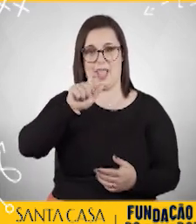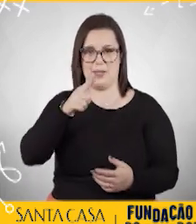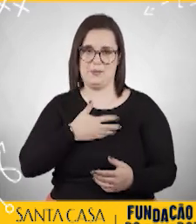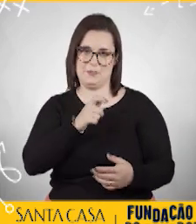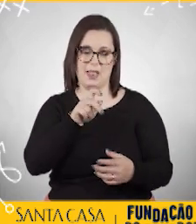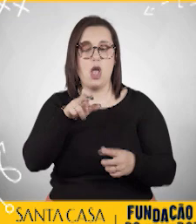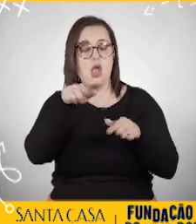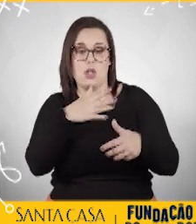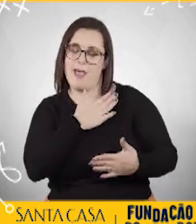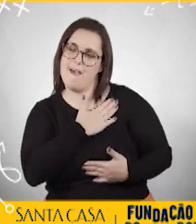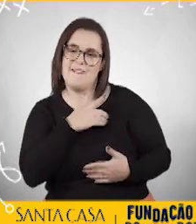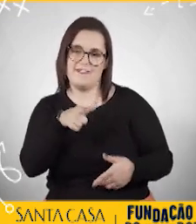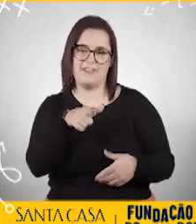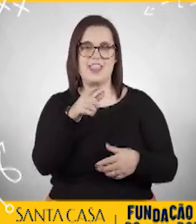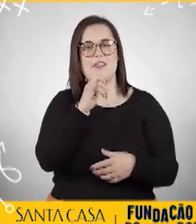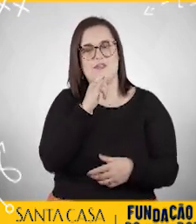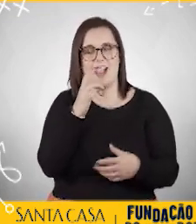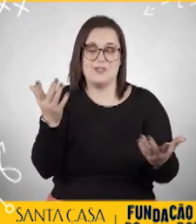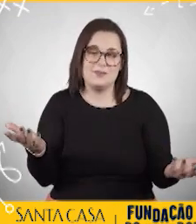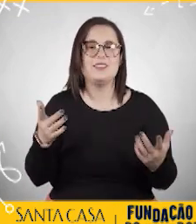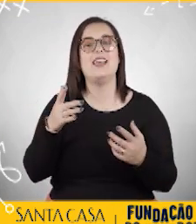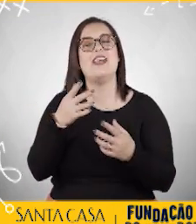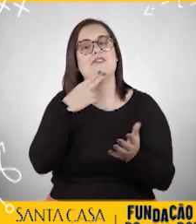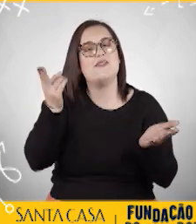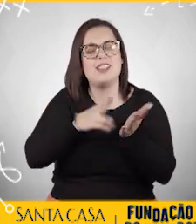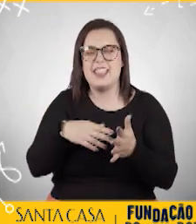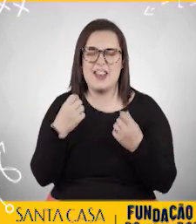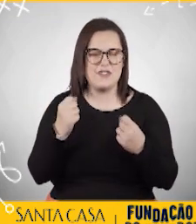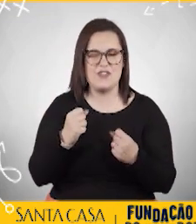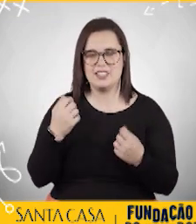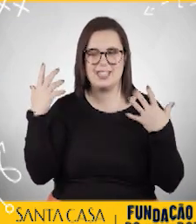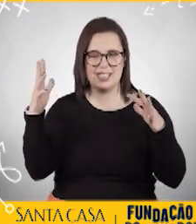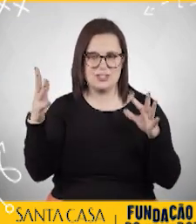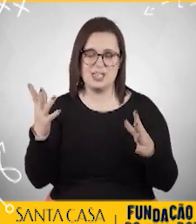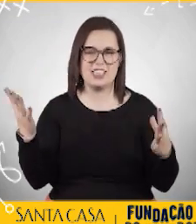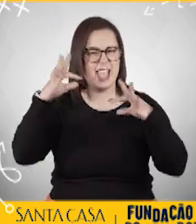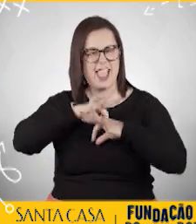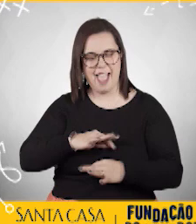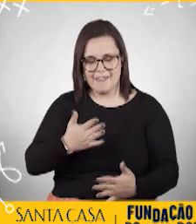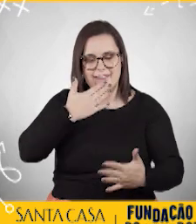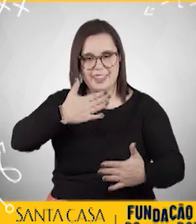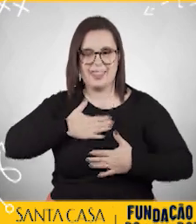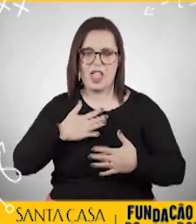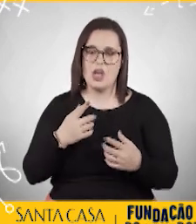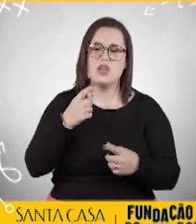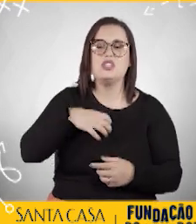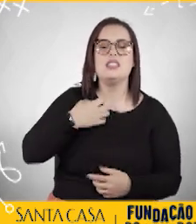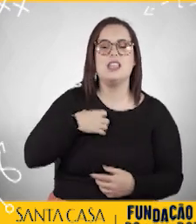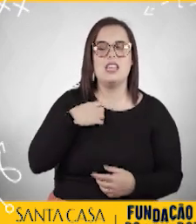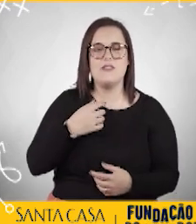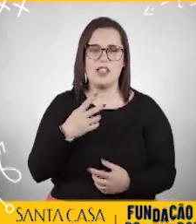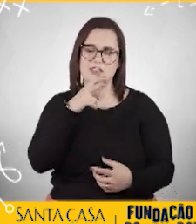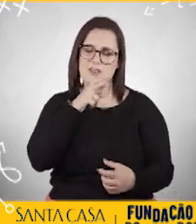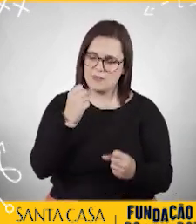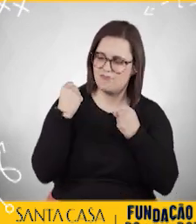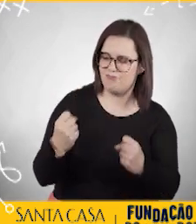Elber, um adepto muito especial dos Leões de Faro. Uma verdadeira força da natureza e uma inspiração que mostrou a todos o